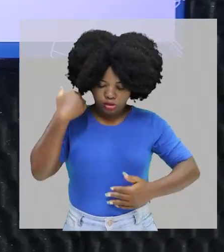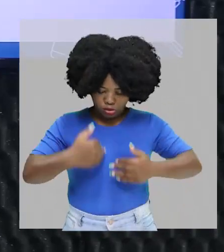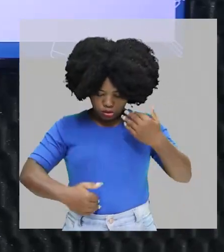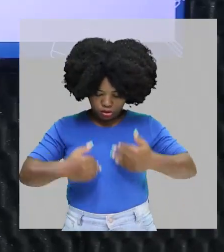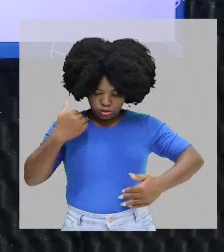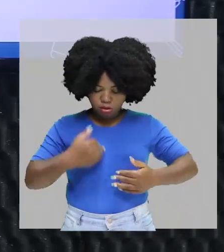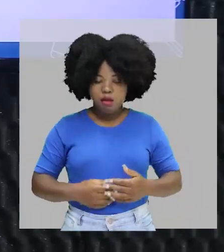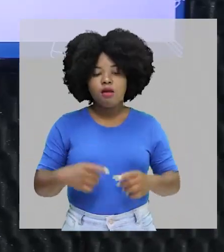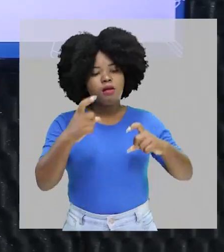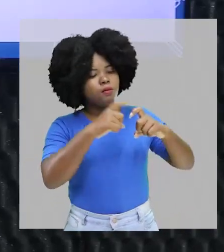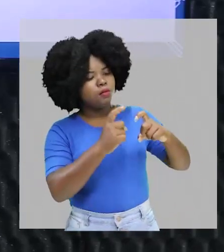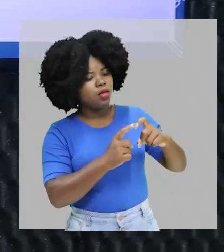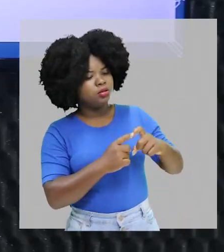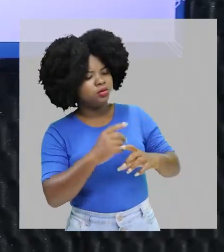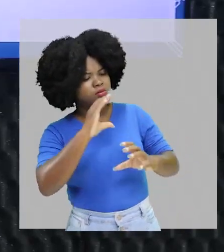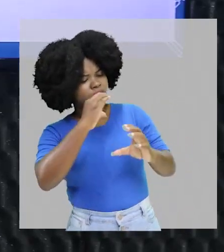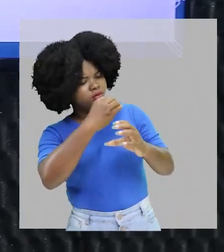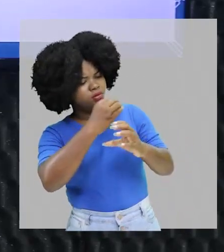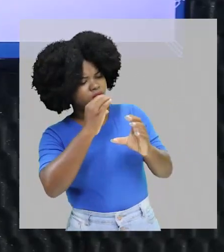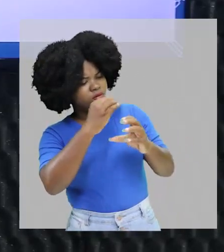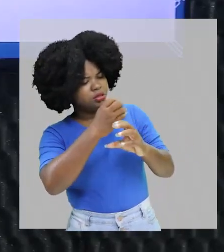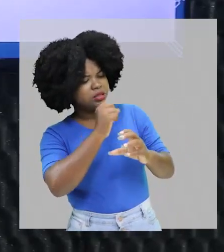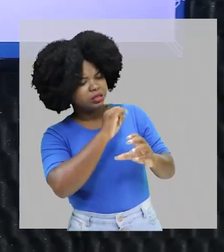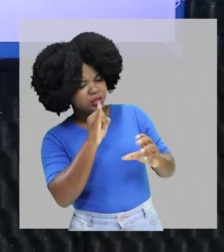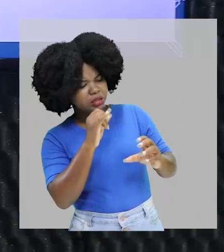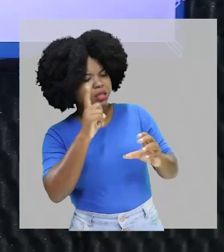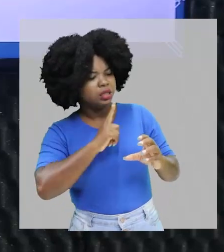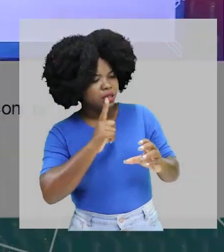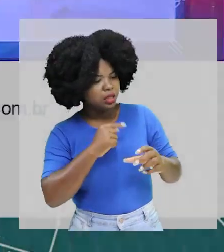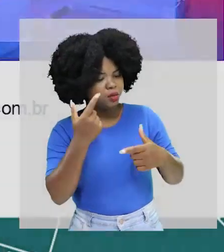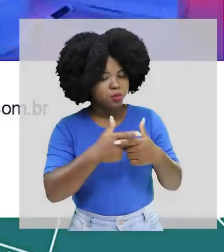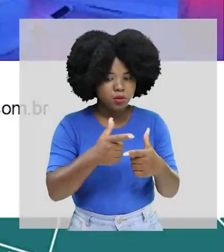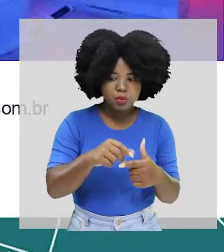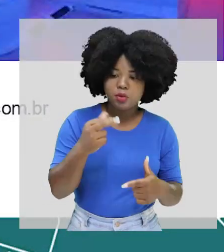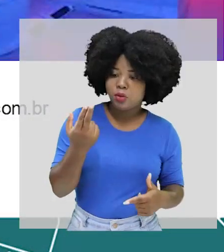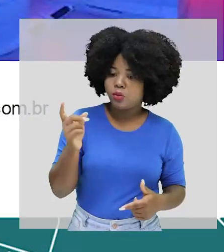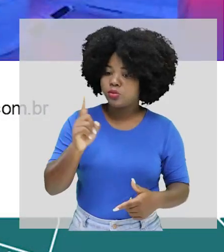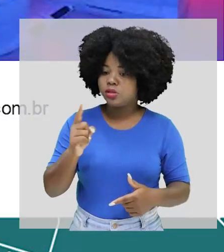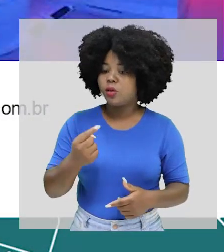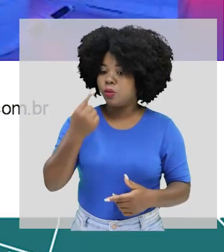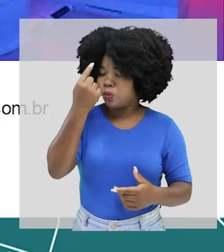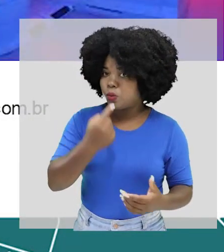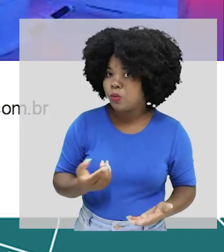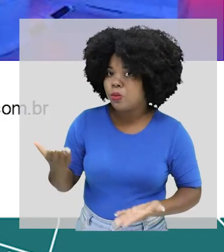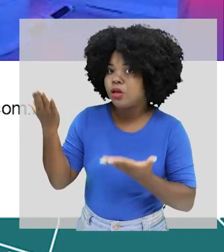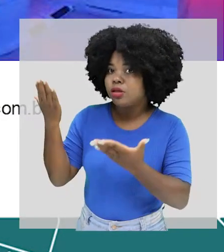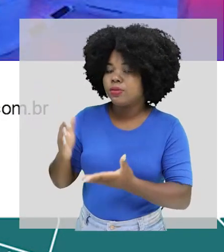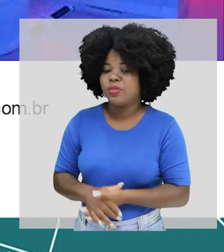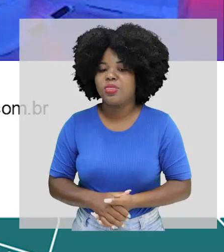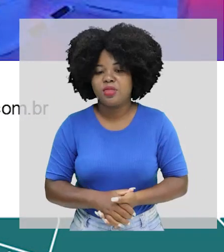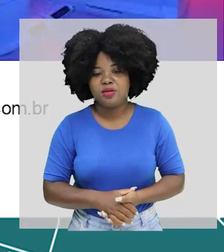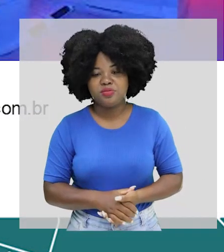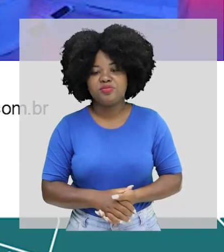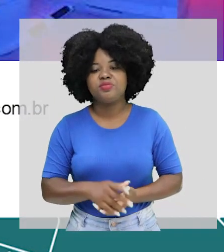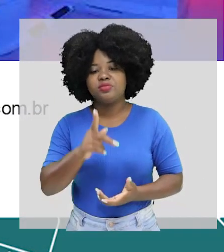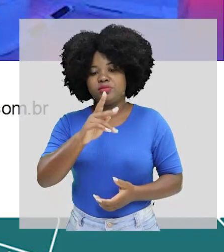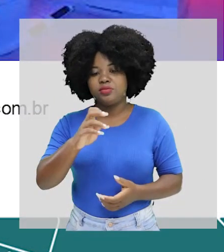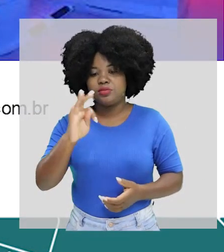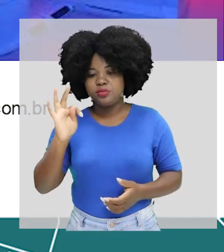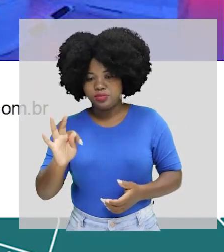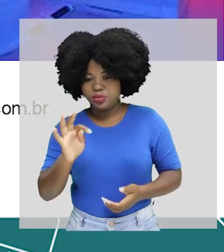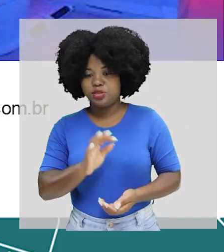perceber se há algum problema ou não. Certo? Nos exames de PET, que é a emissão